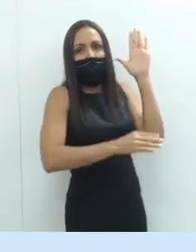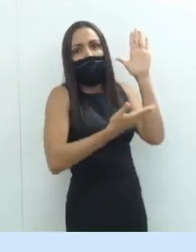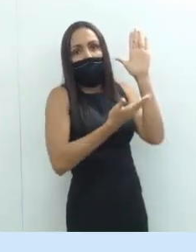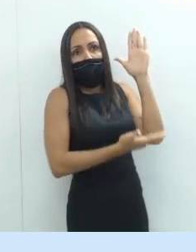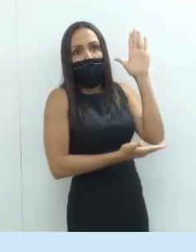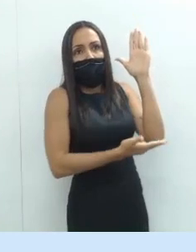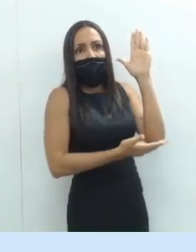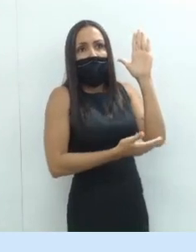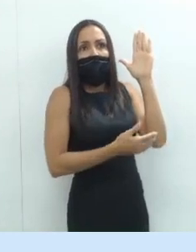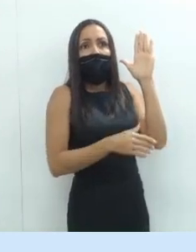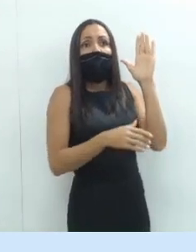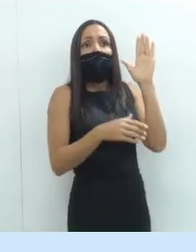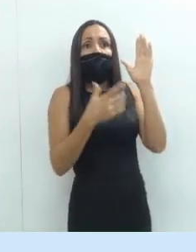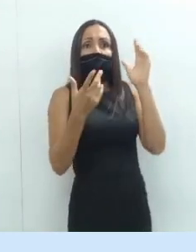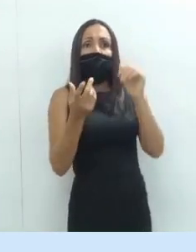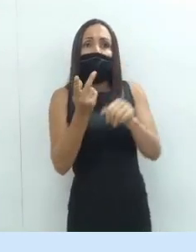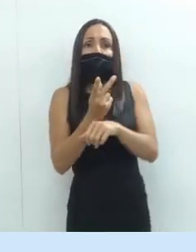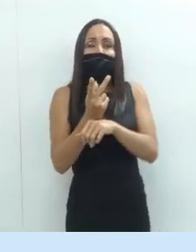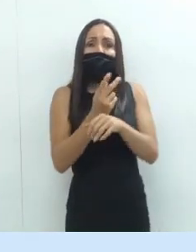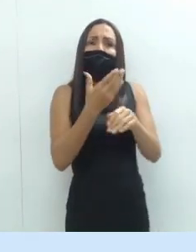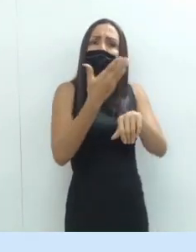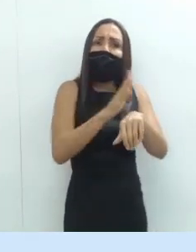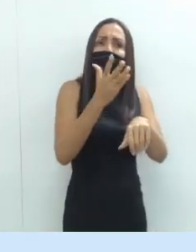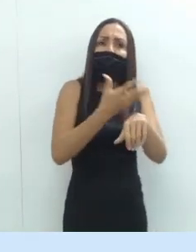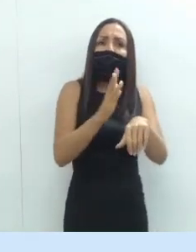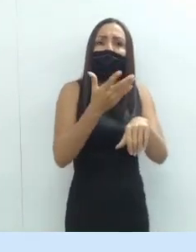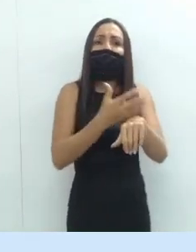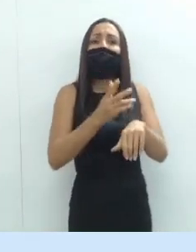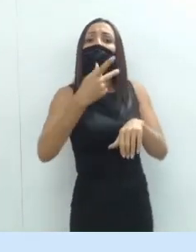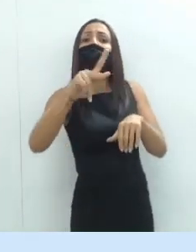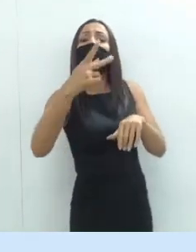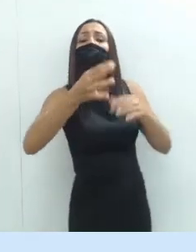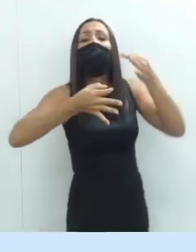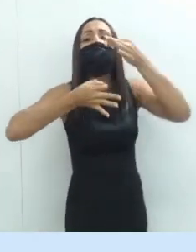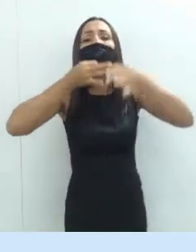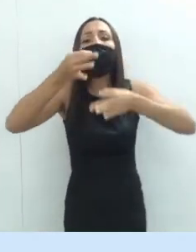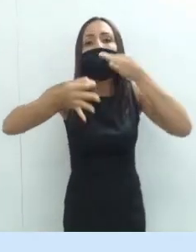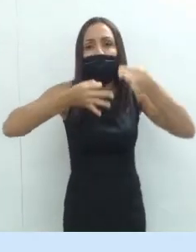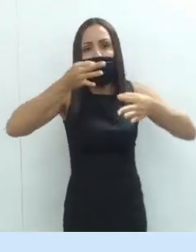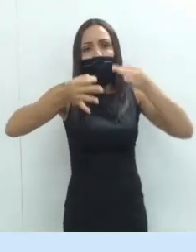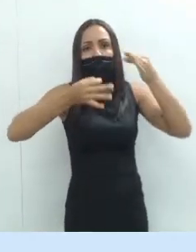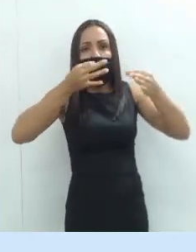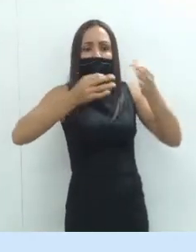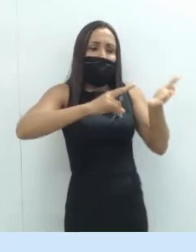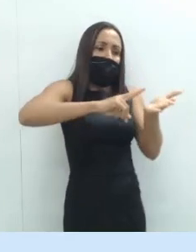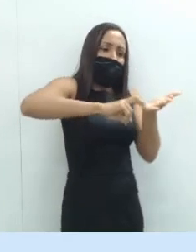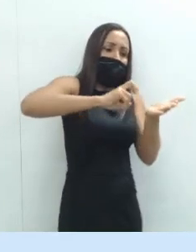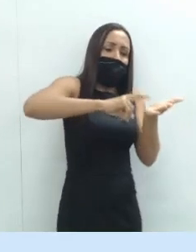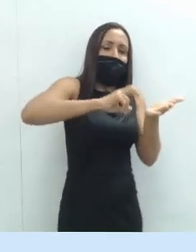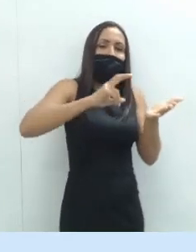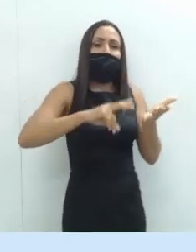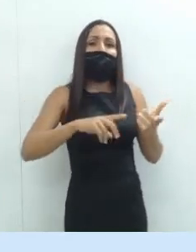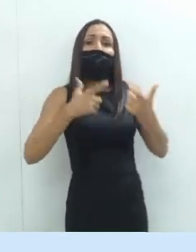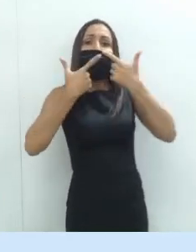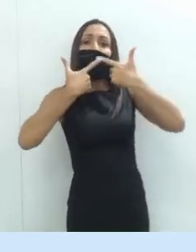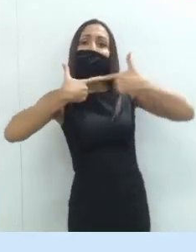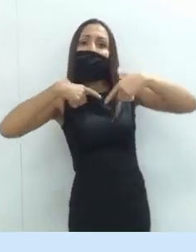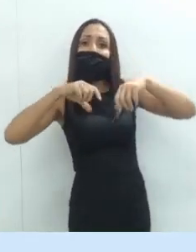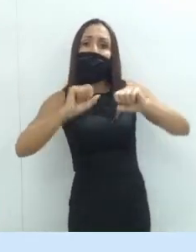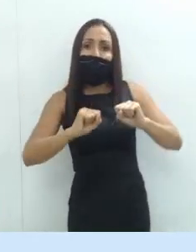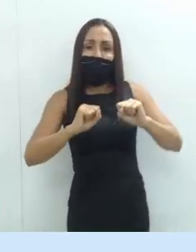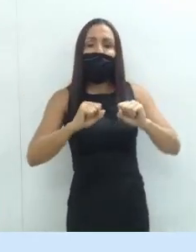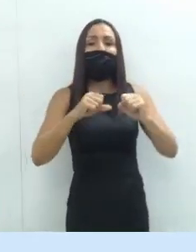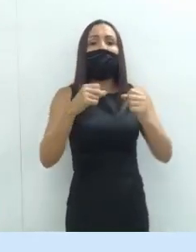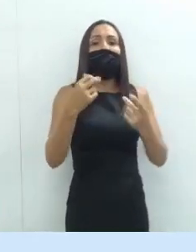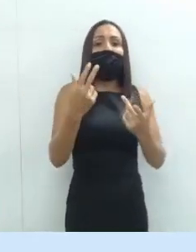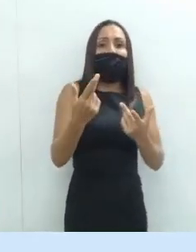original. Procure exercitar o seu vocabulário. Mantenha, porém, o nível de linguagem do autor. Então,